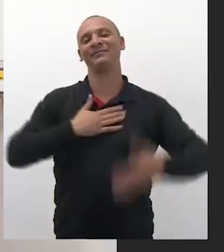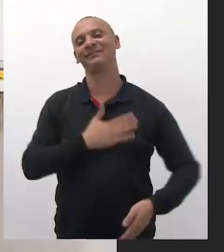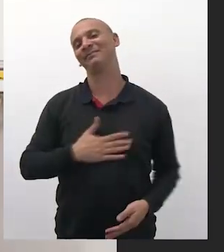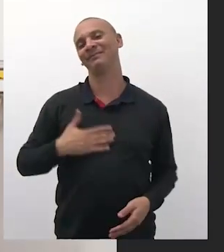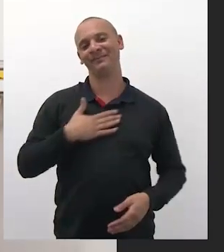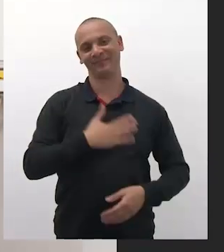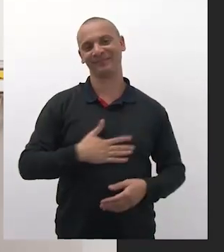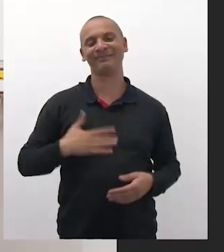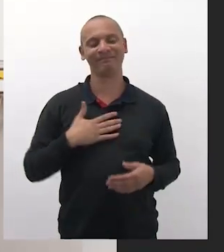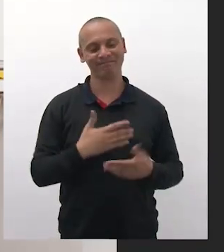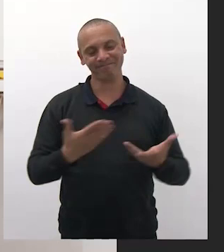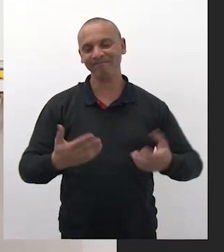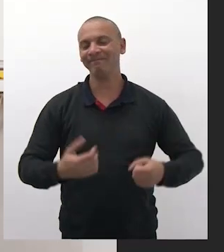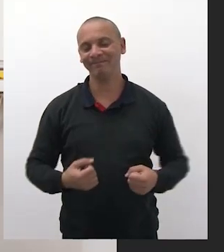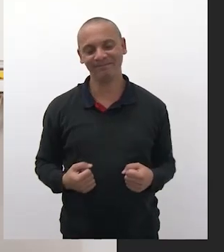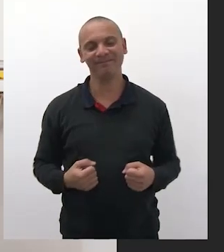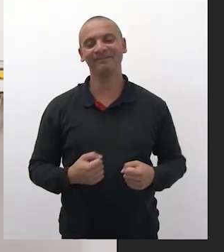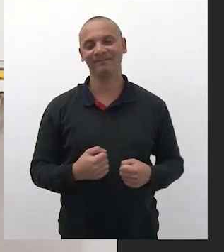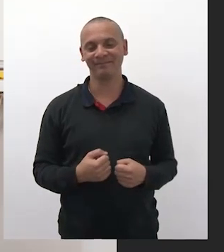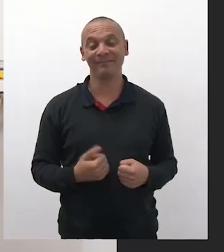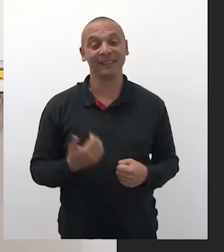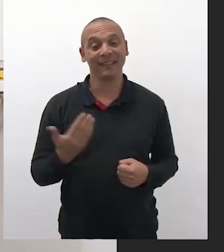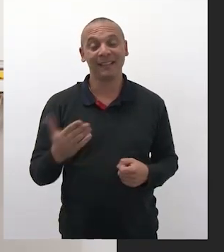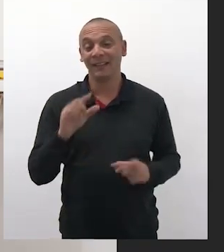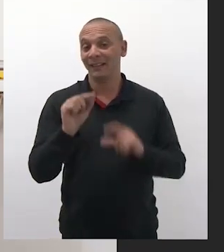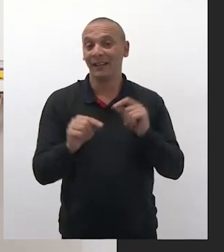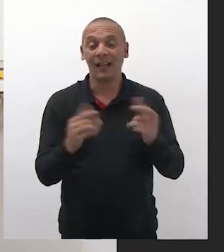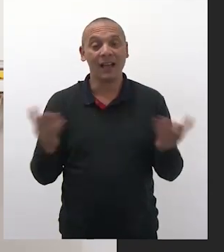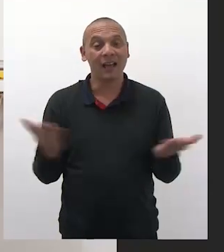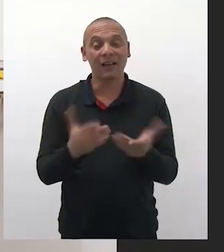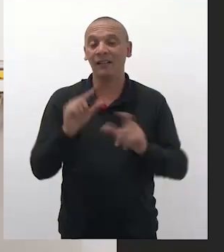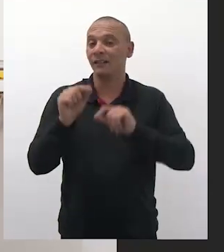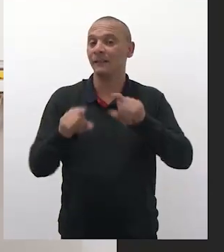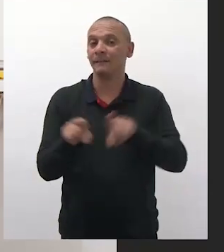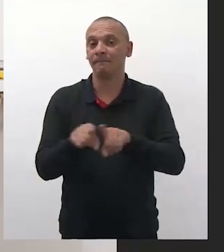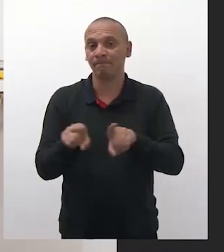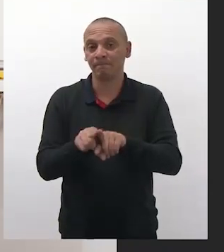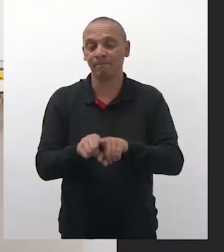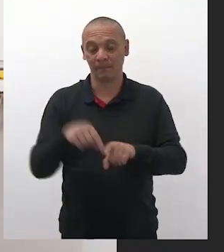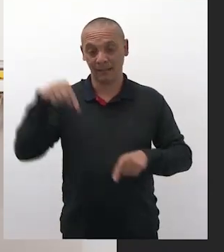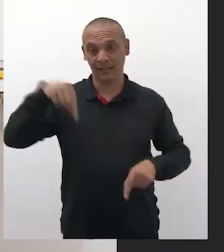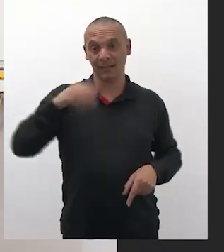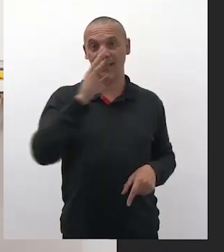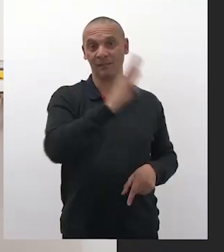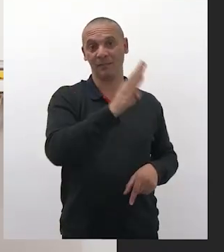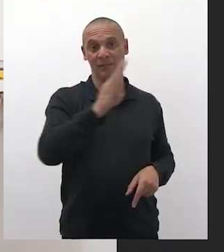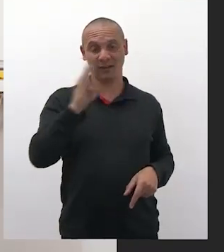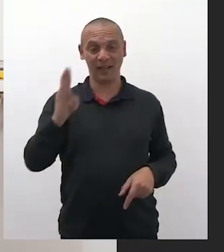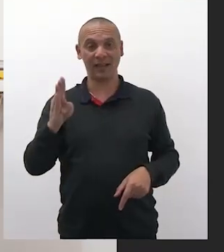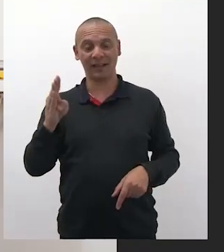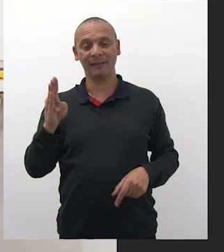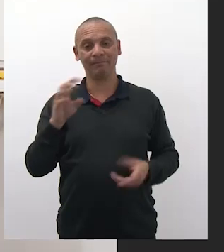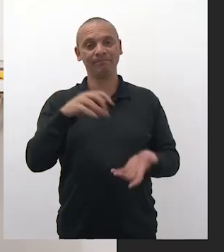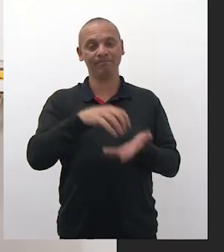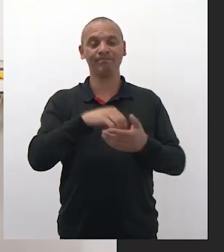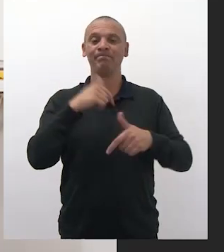coisa, né? Mas, e agora, né, aqui na biblioteca do CRE também é